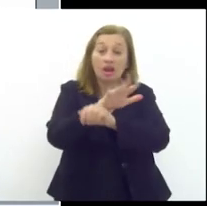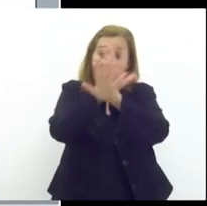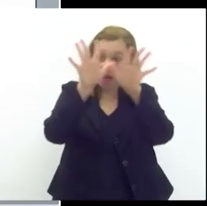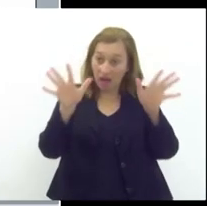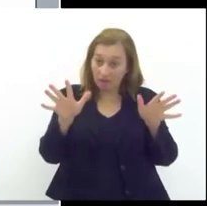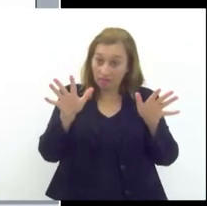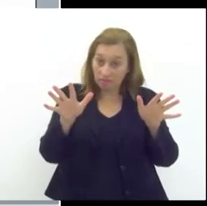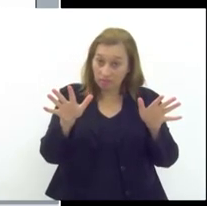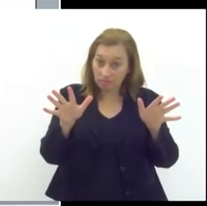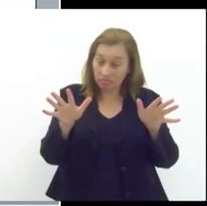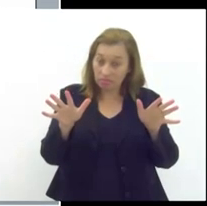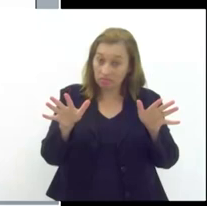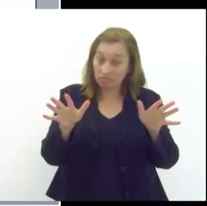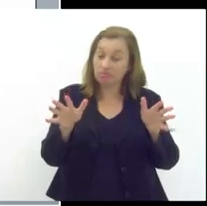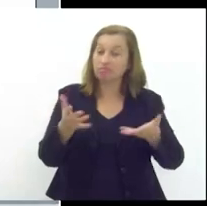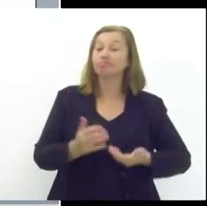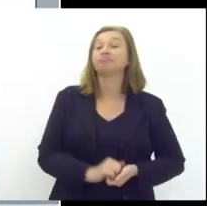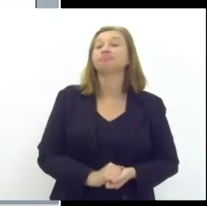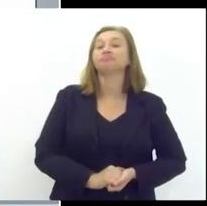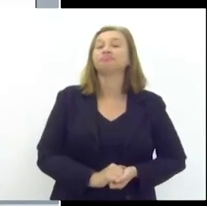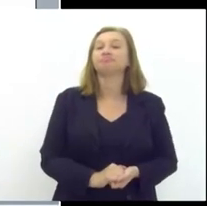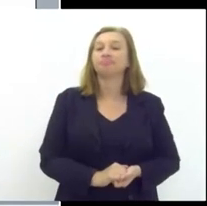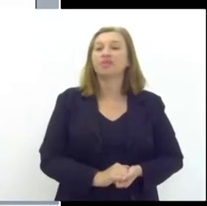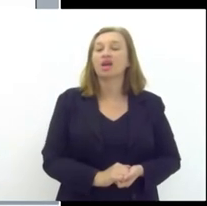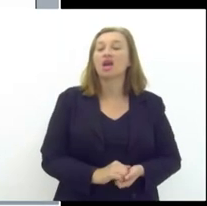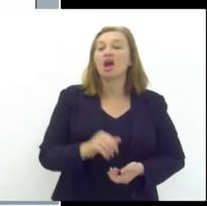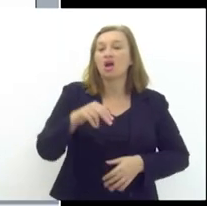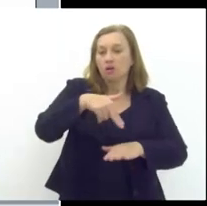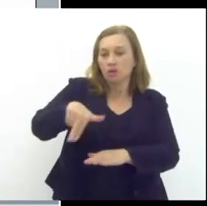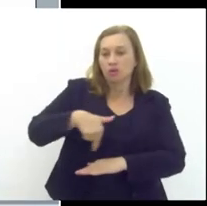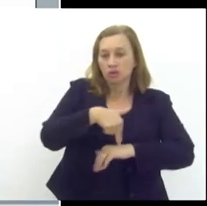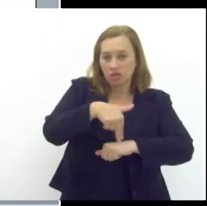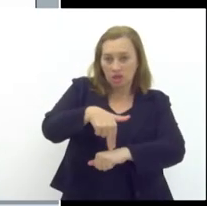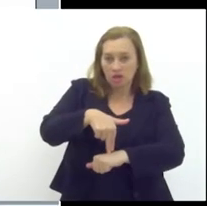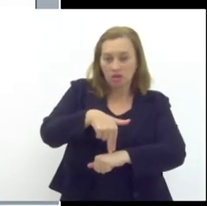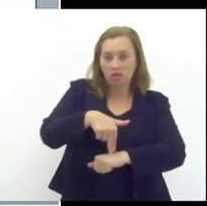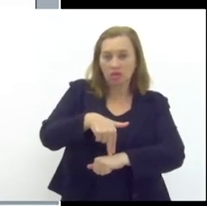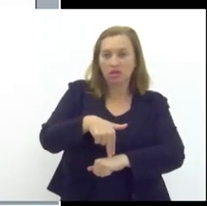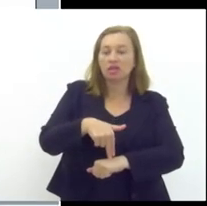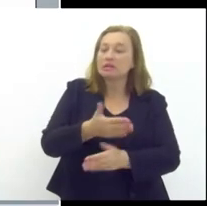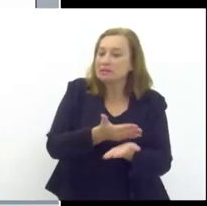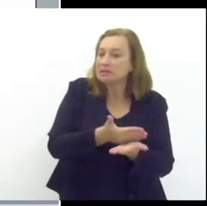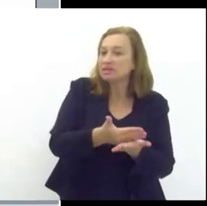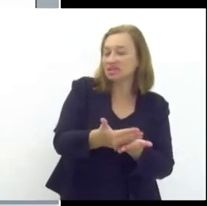não tem e a união inicialmente custeará